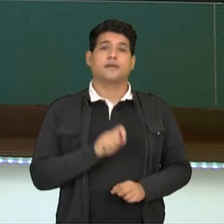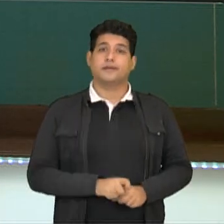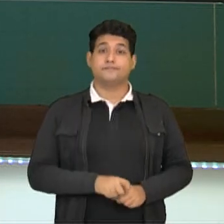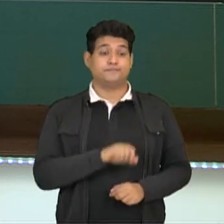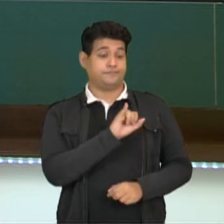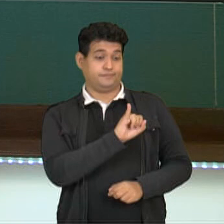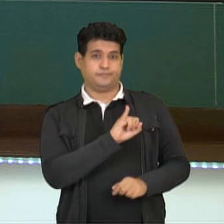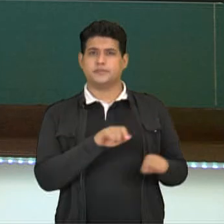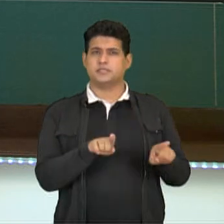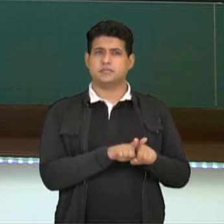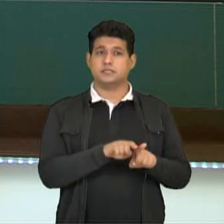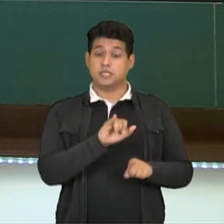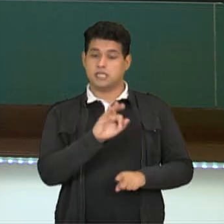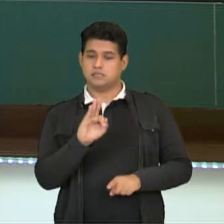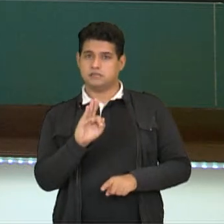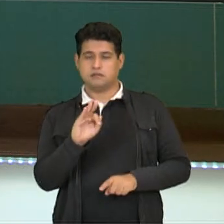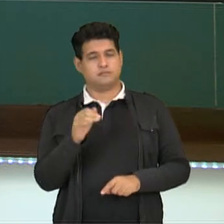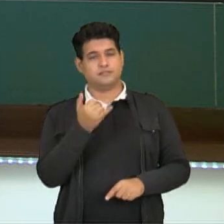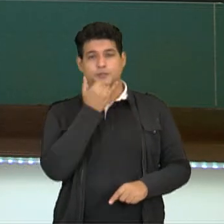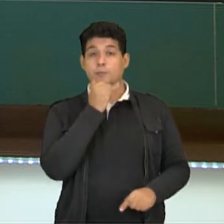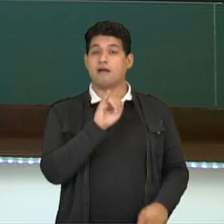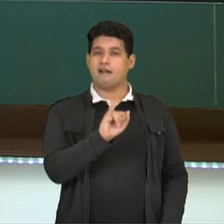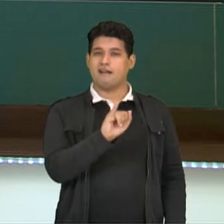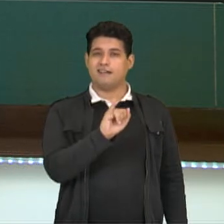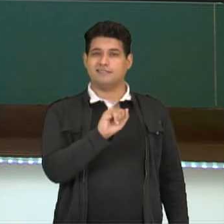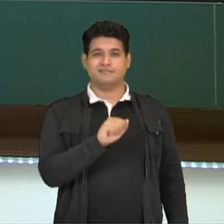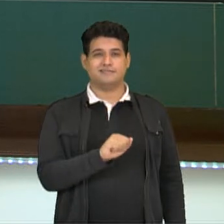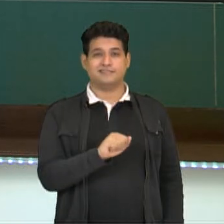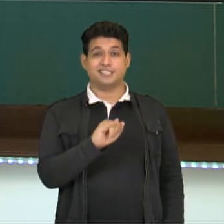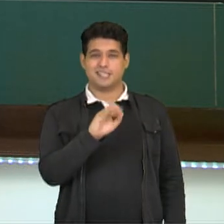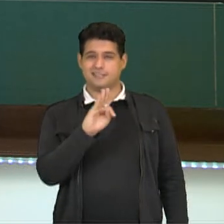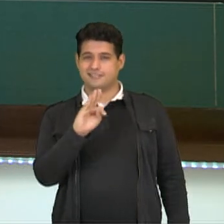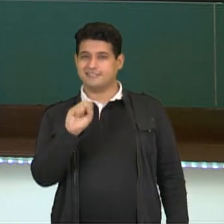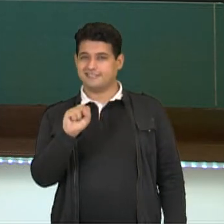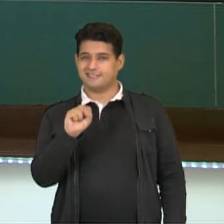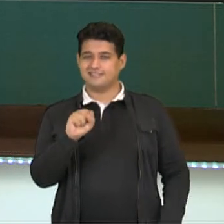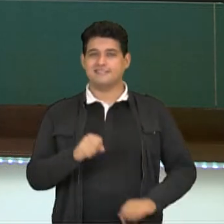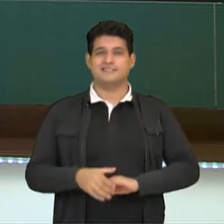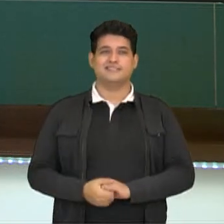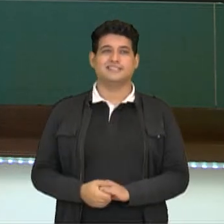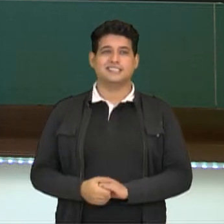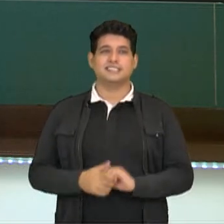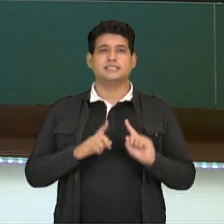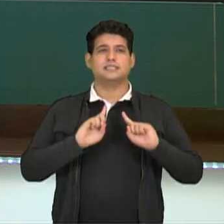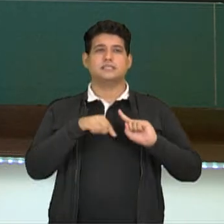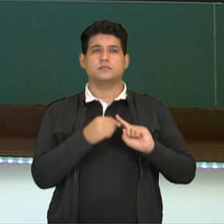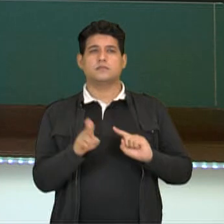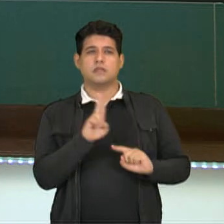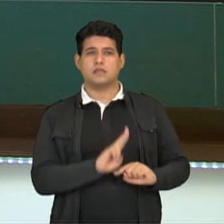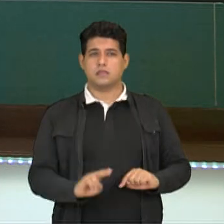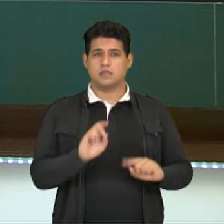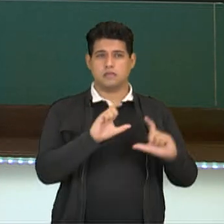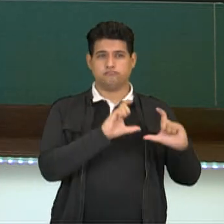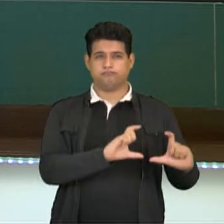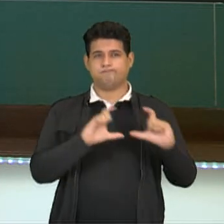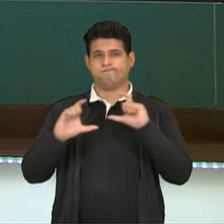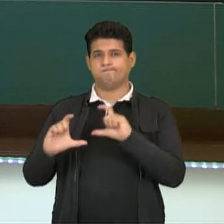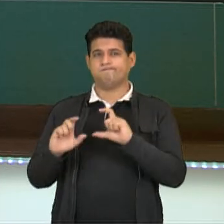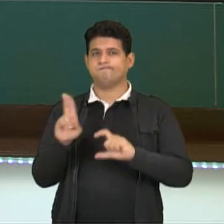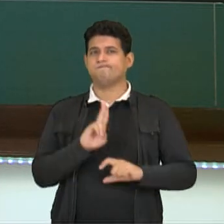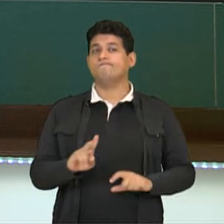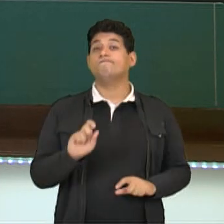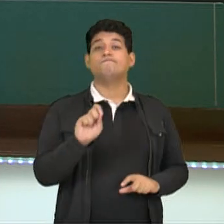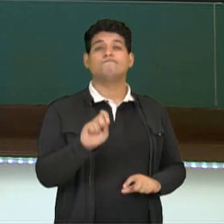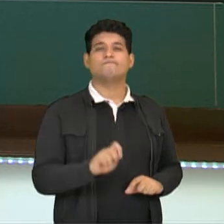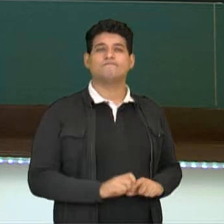I eat, que é o verbo no presente simples, if I eat, e depois na segunda parte da oração,